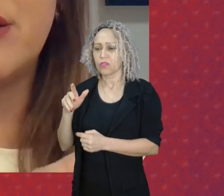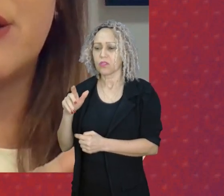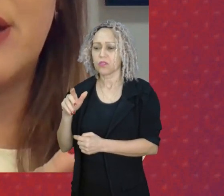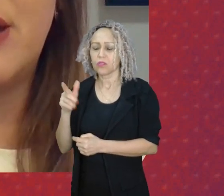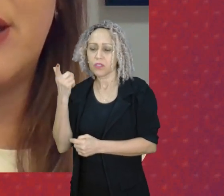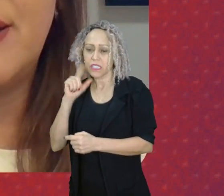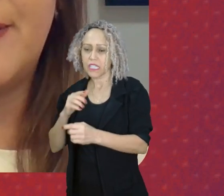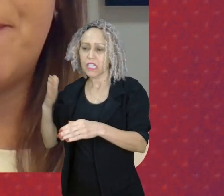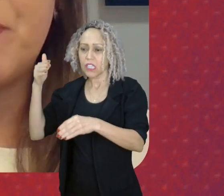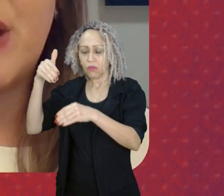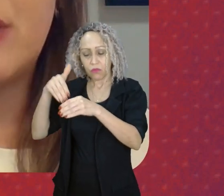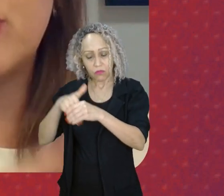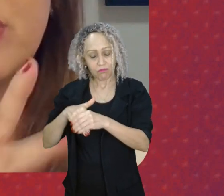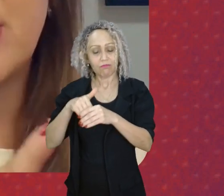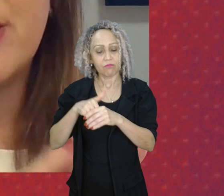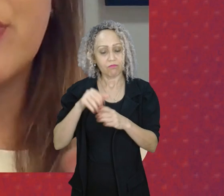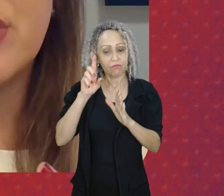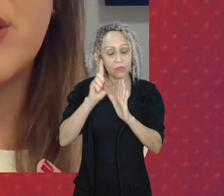várias